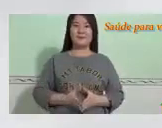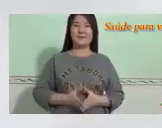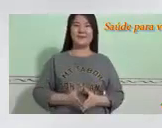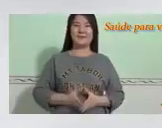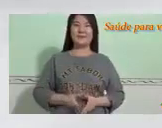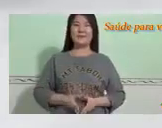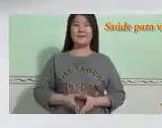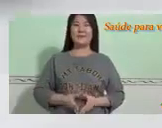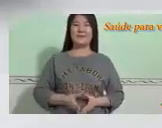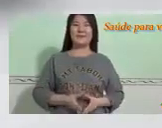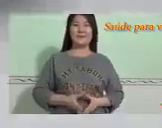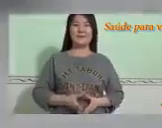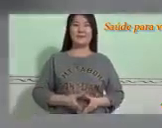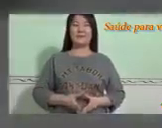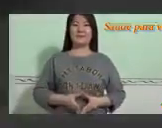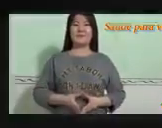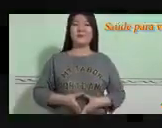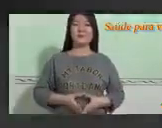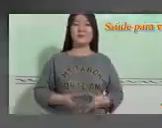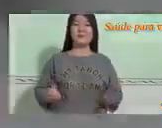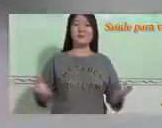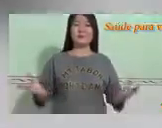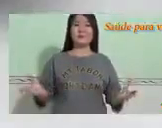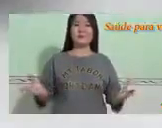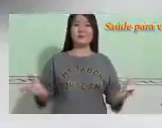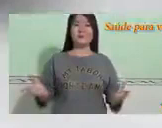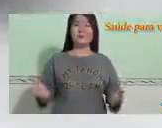três semanas ou até a menstruação e 20